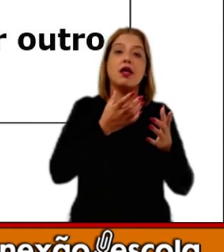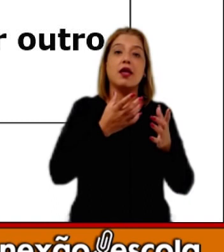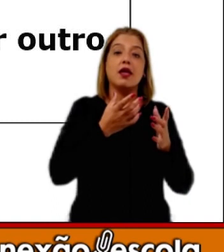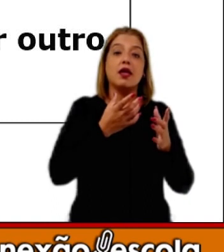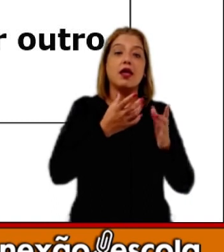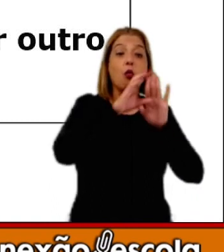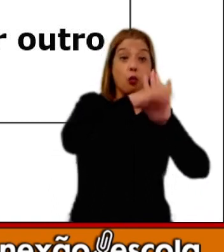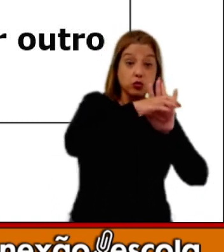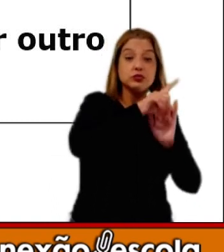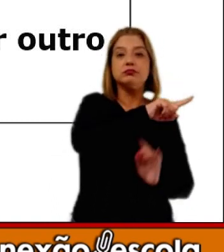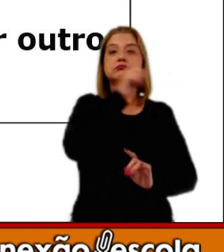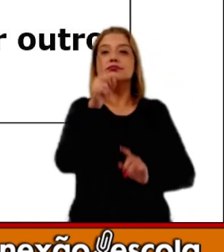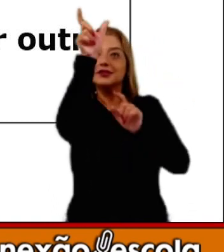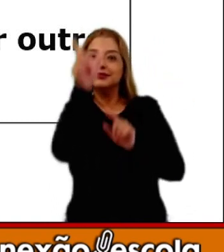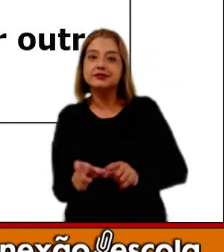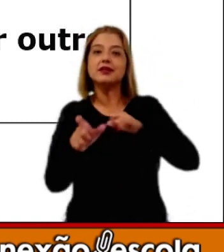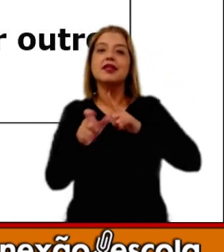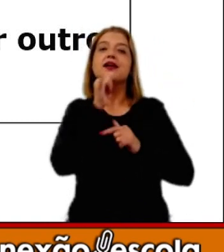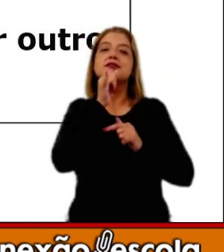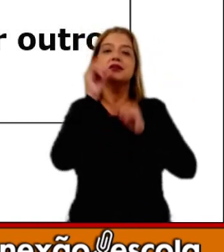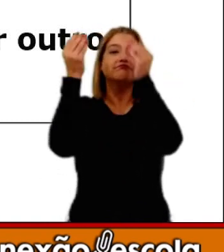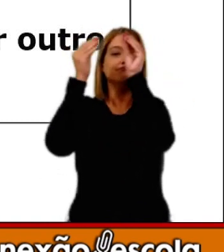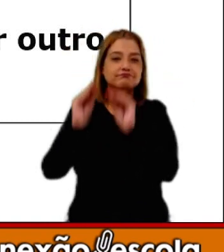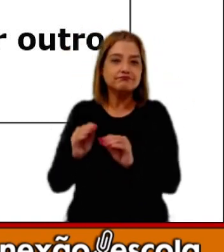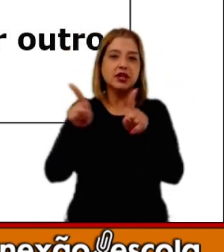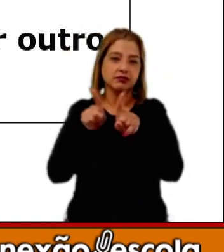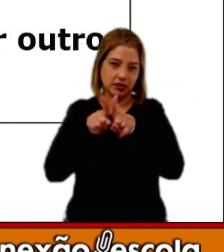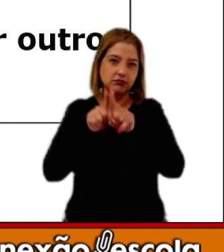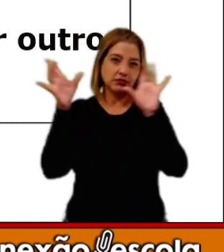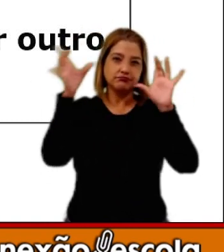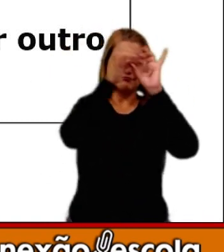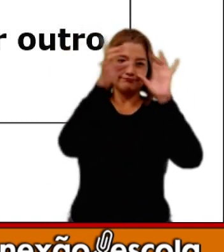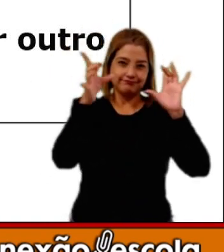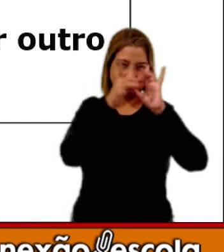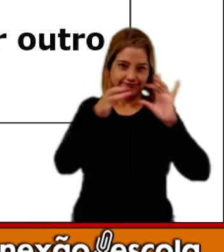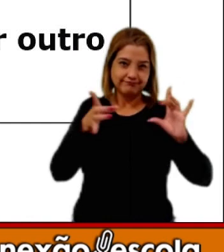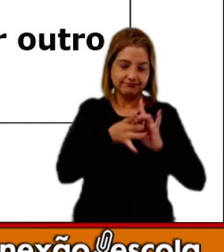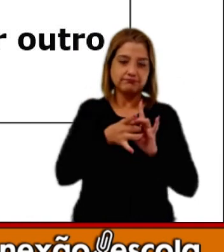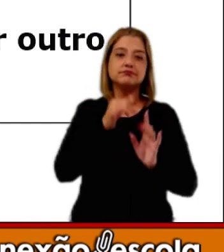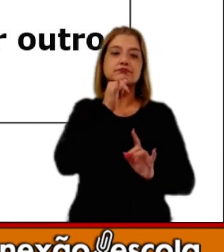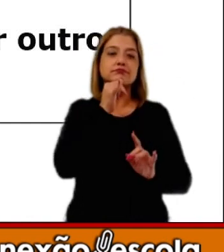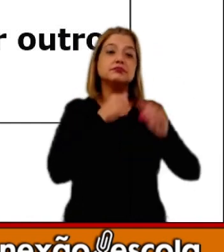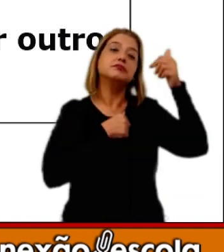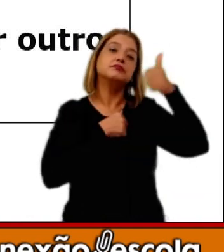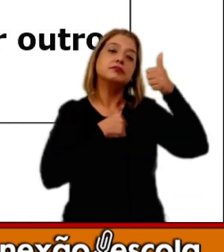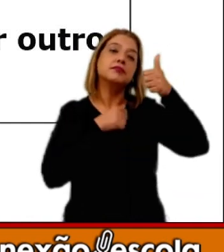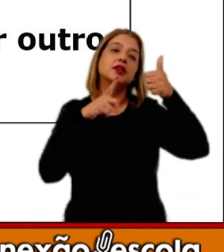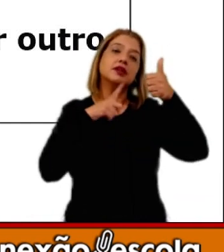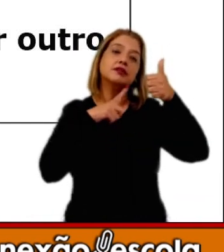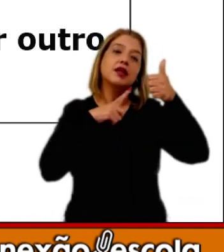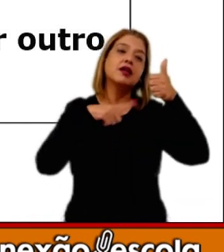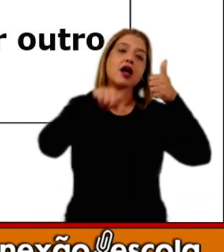alguns dos exemplos que se referem a cada uma dessas categorias certo então lá no início nós temos três press